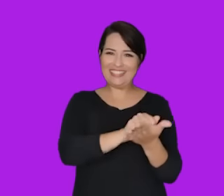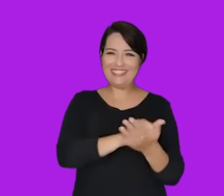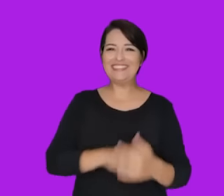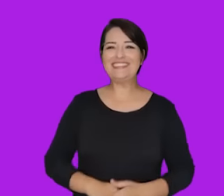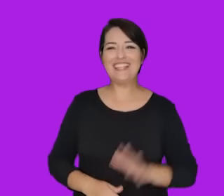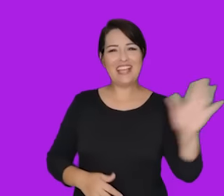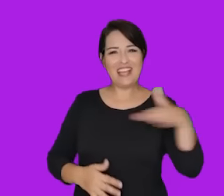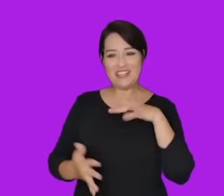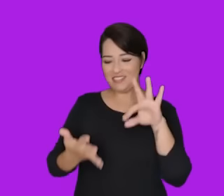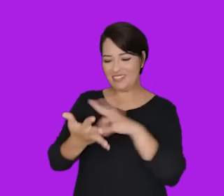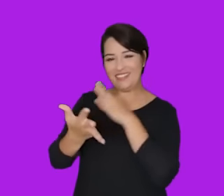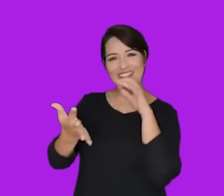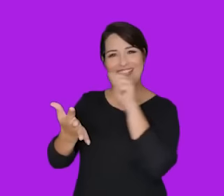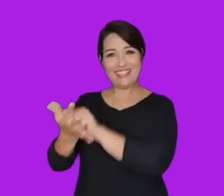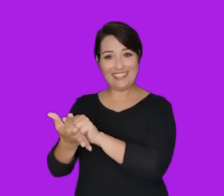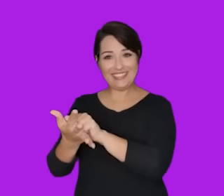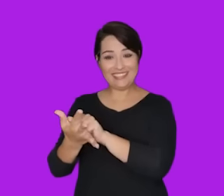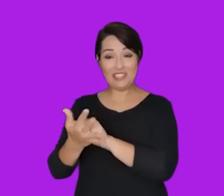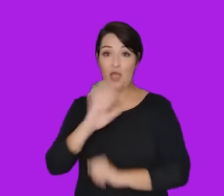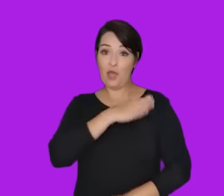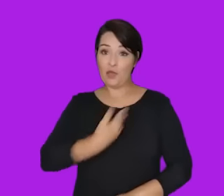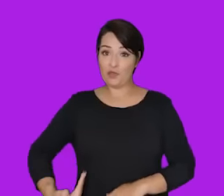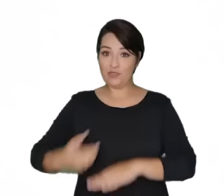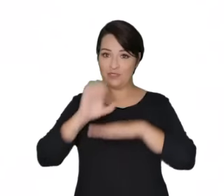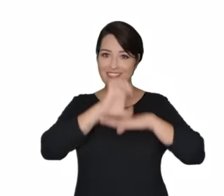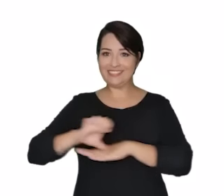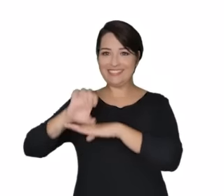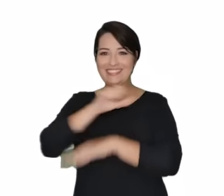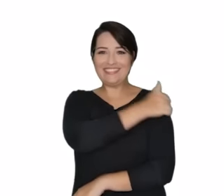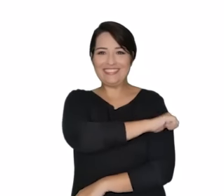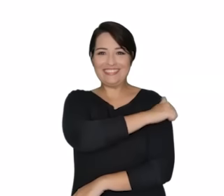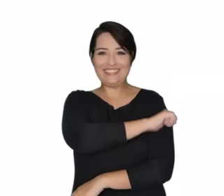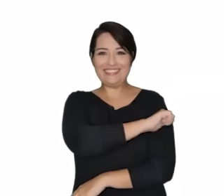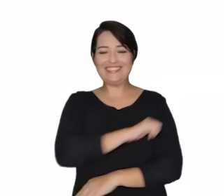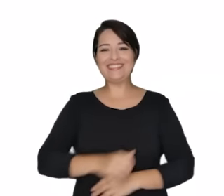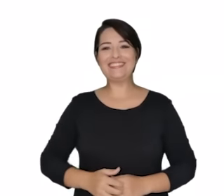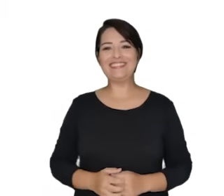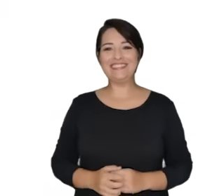matriculafácil.rj.gov.br e bora matricular! Bora matricular! Governo do Estado do Rio de Janeiro.